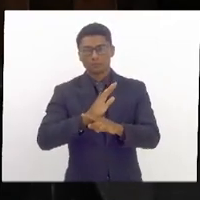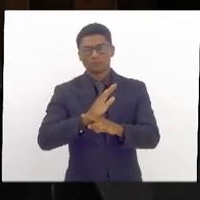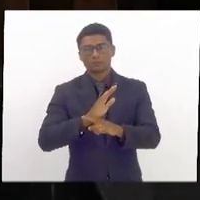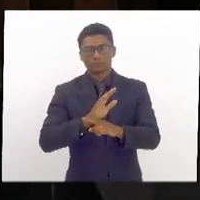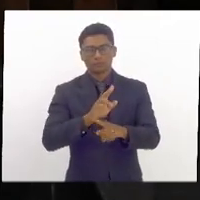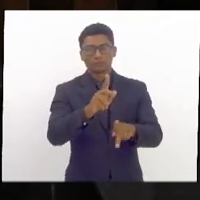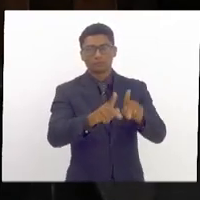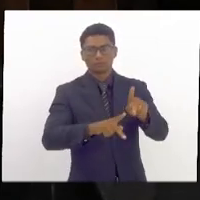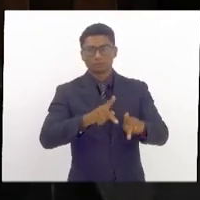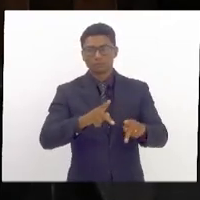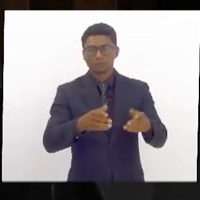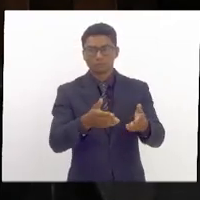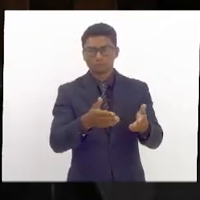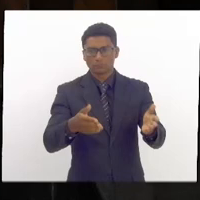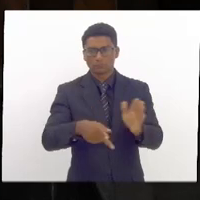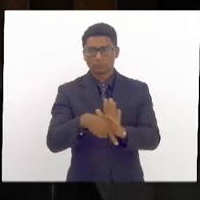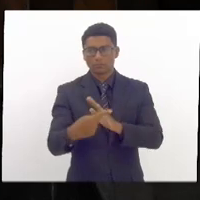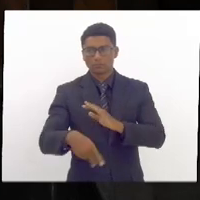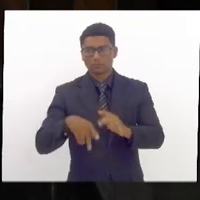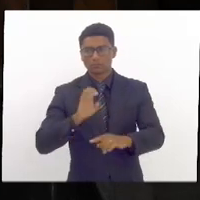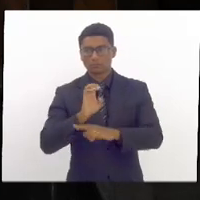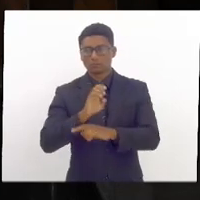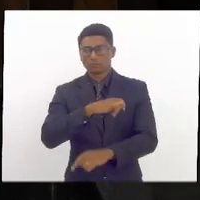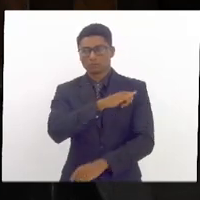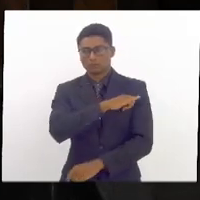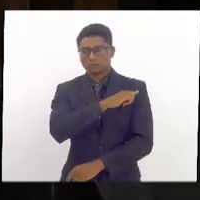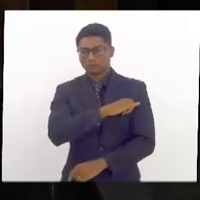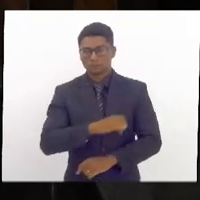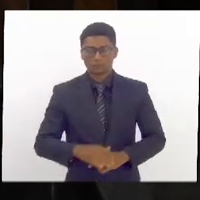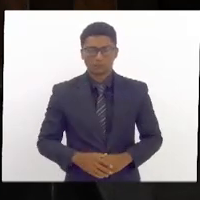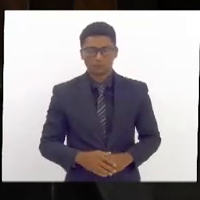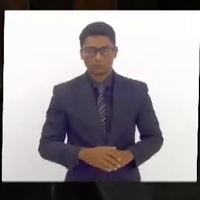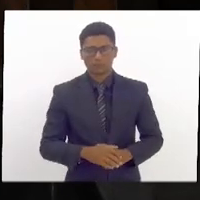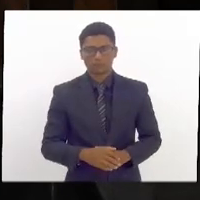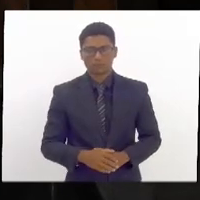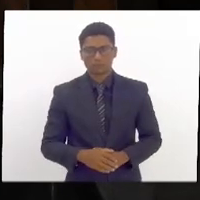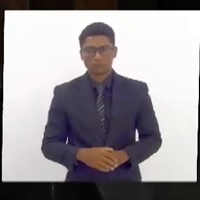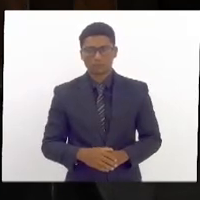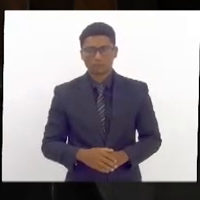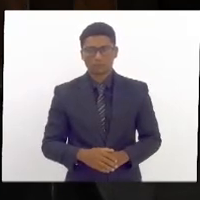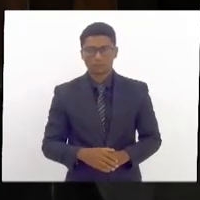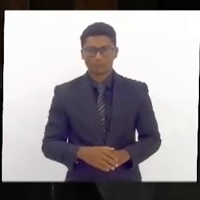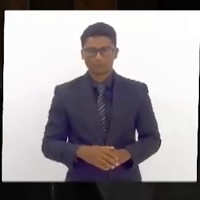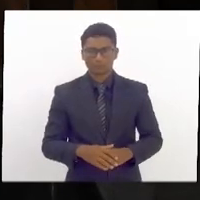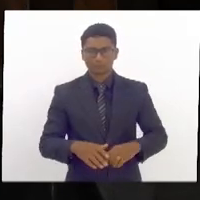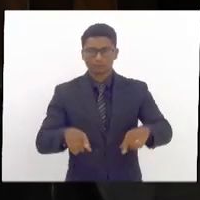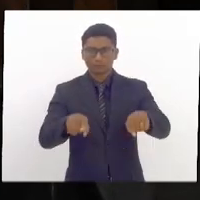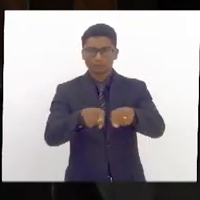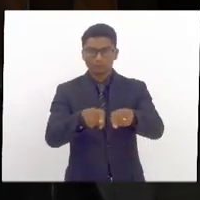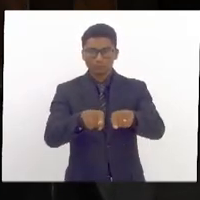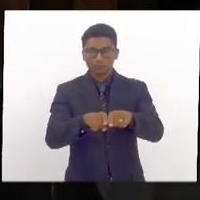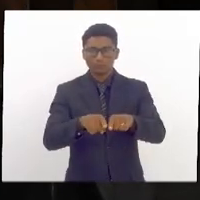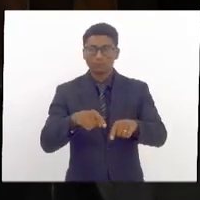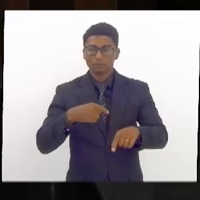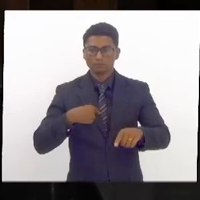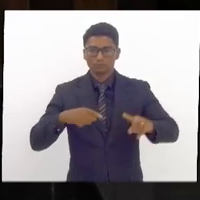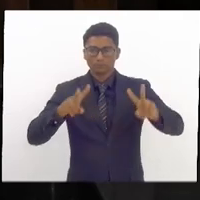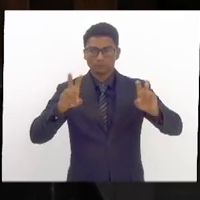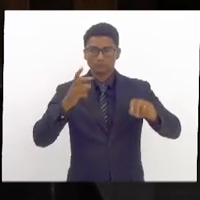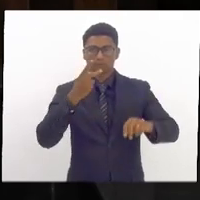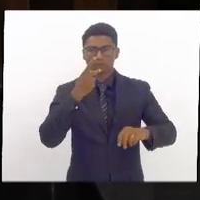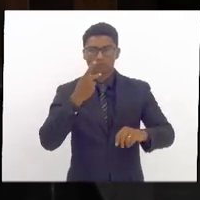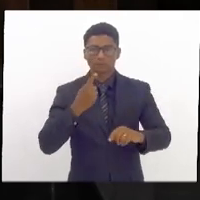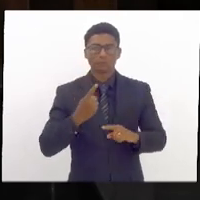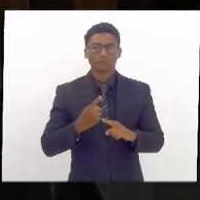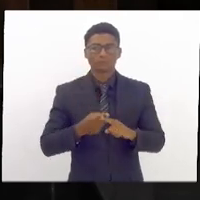da população do Estado do Rio de Janeiro, mas faço menção sem qualquer tipo de intenção de polemizar o assunto, mas para